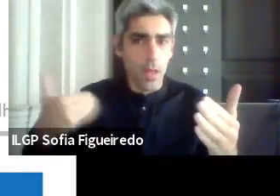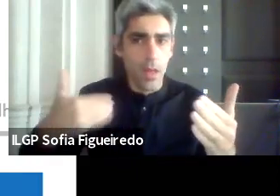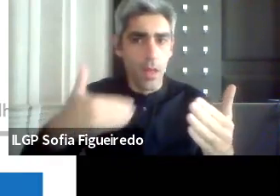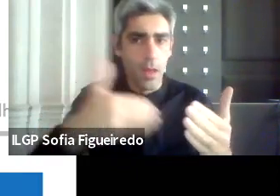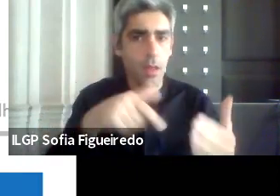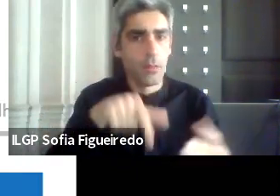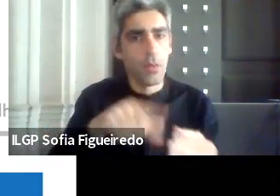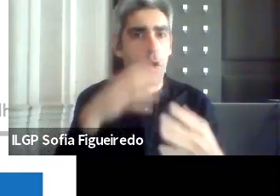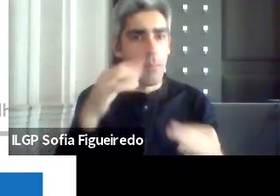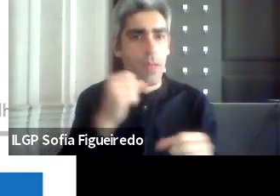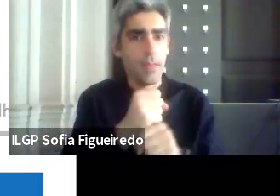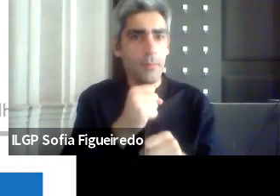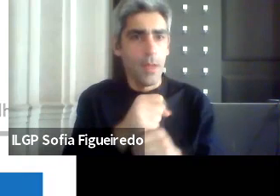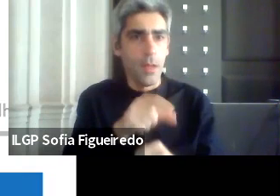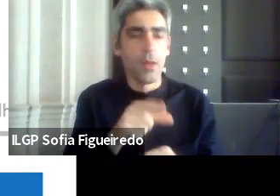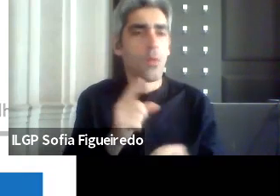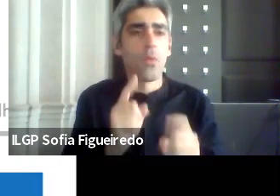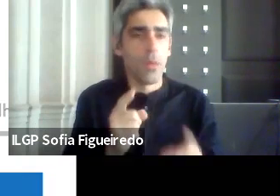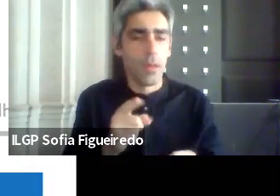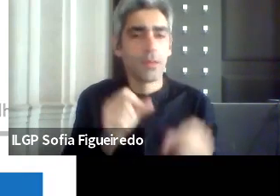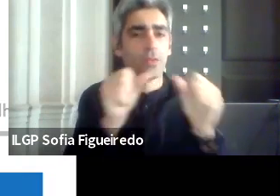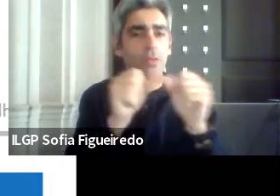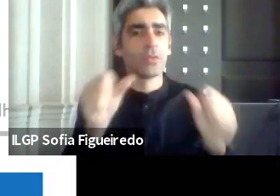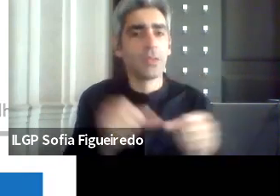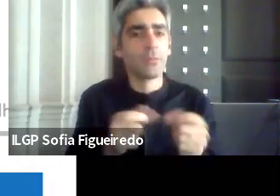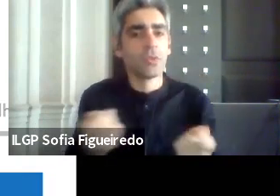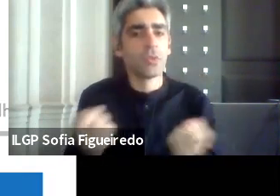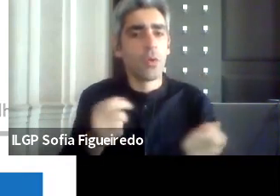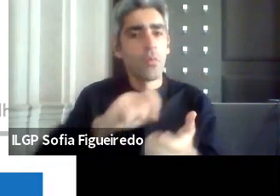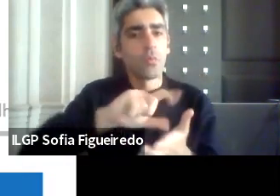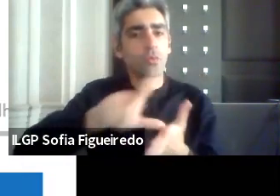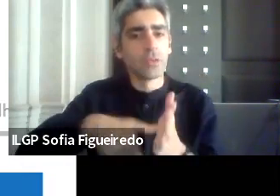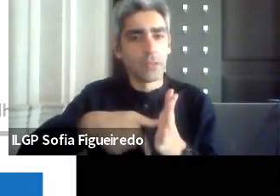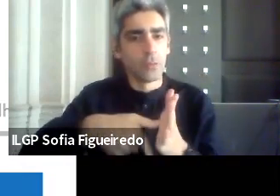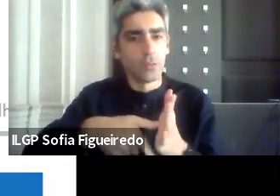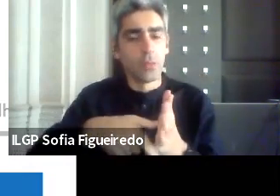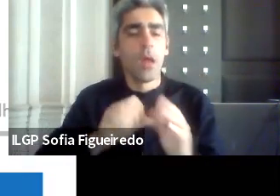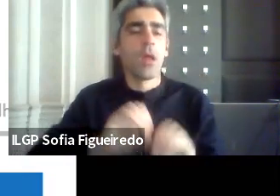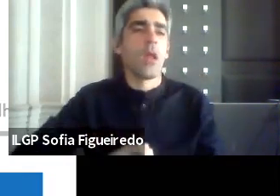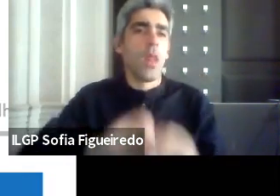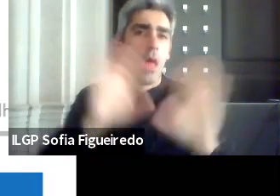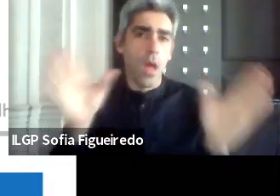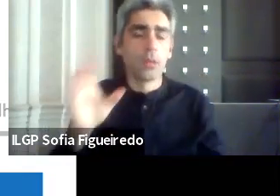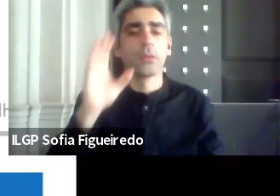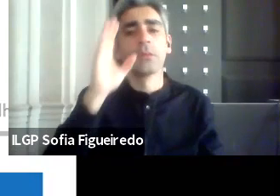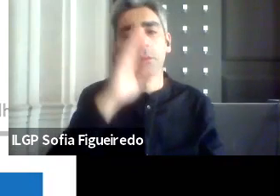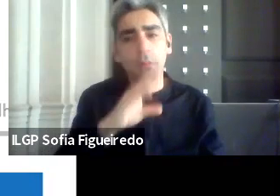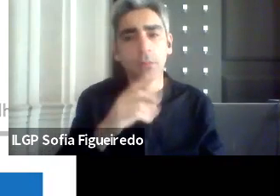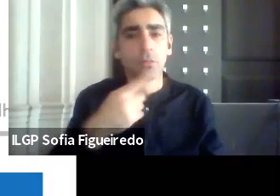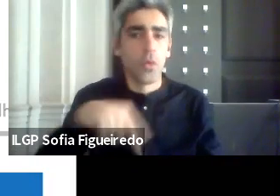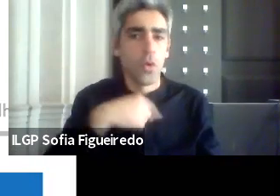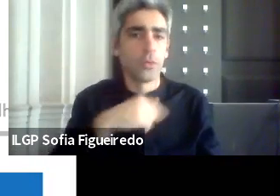posto normal de trabalho, que é termos um sistema de gestão de projetos. Obviamente que se nós estamos a